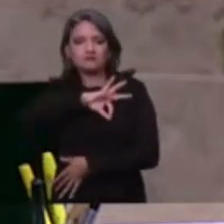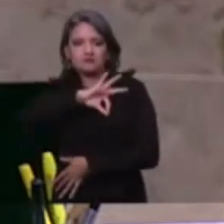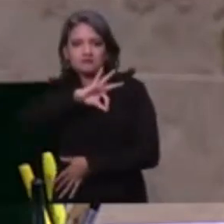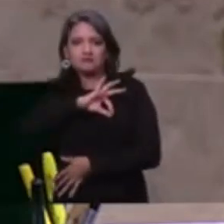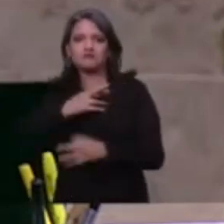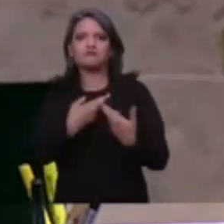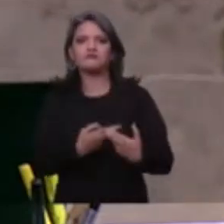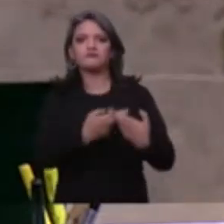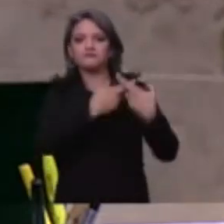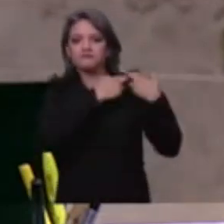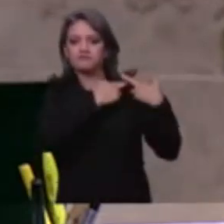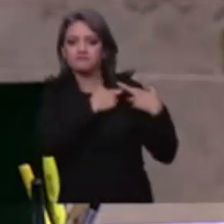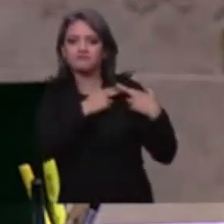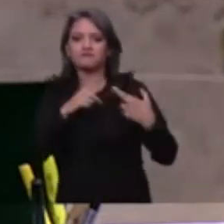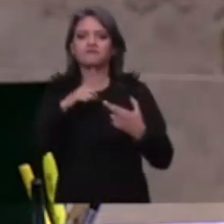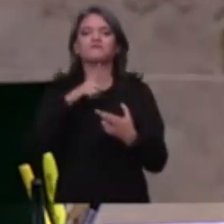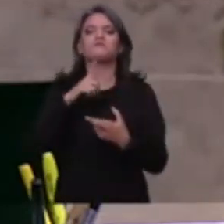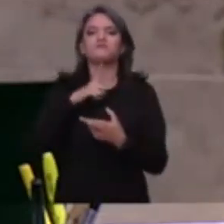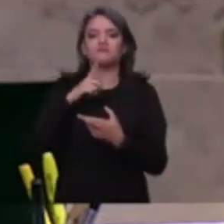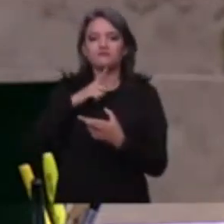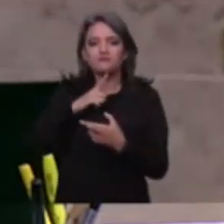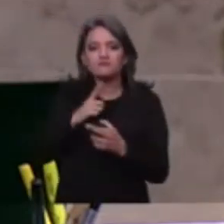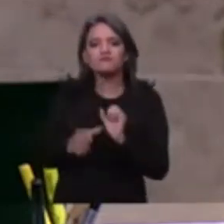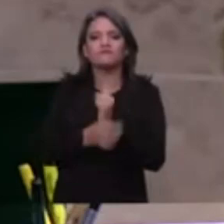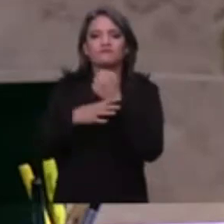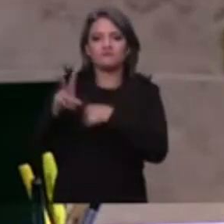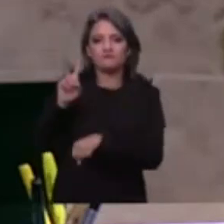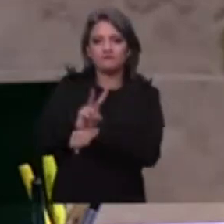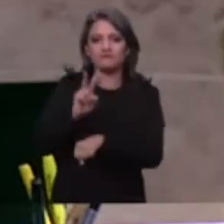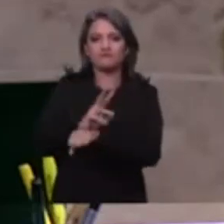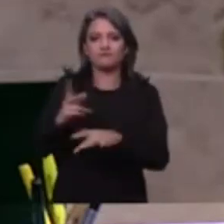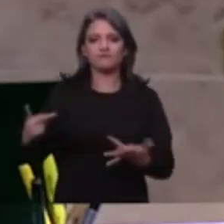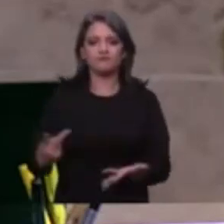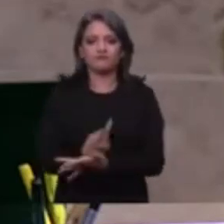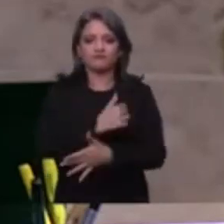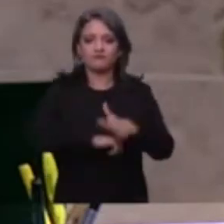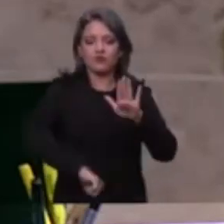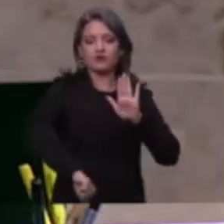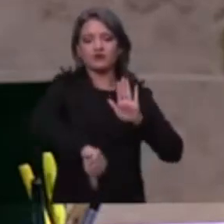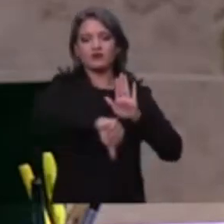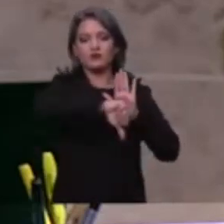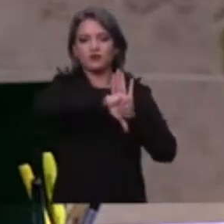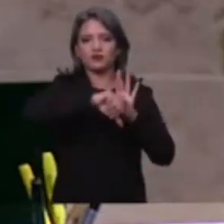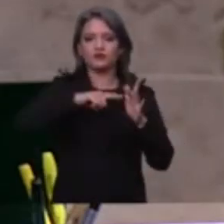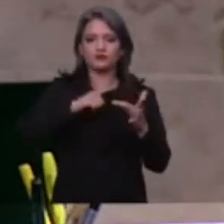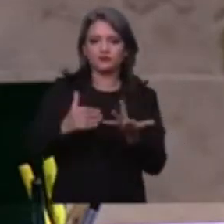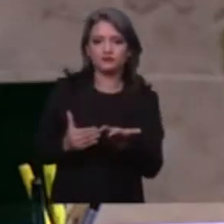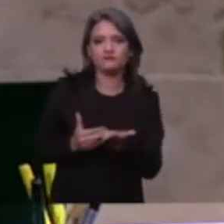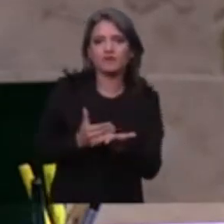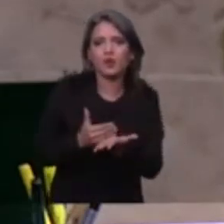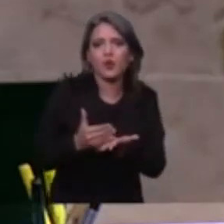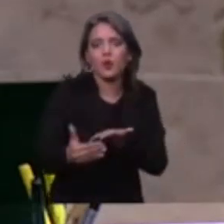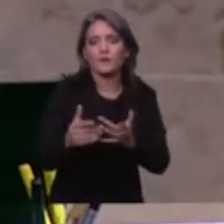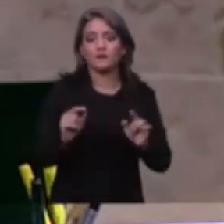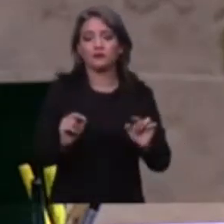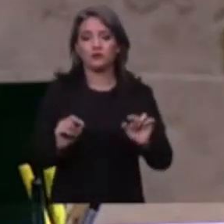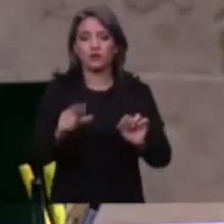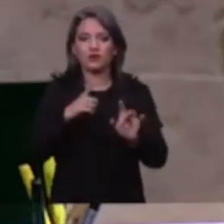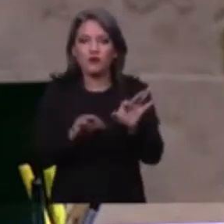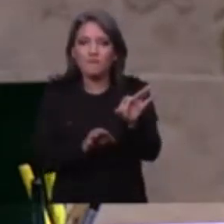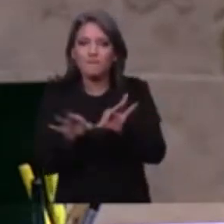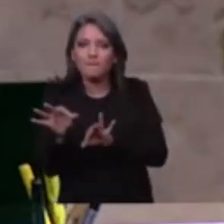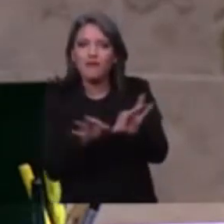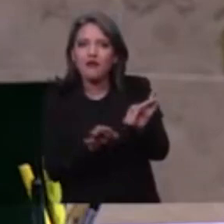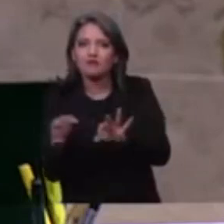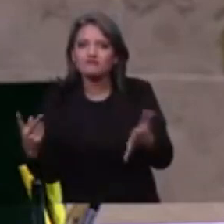a segurança dos locais onde ocorreram os crimes, deram início ao plano delitivo com a